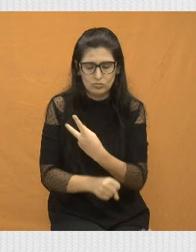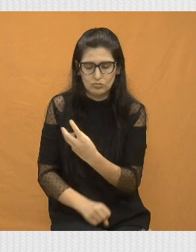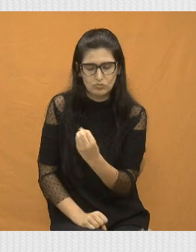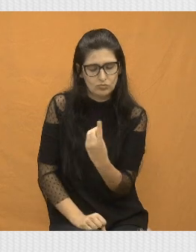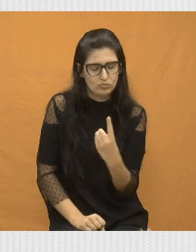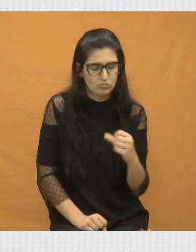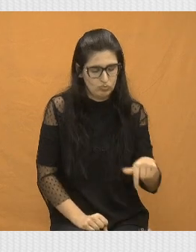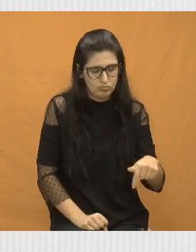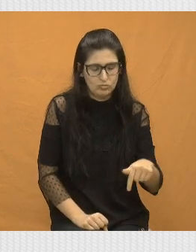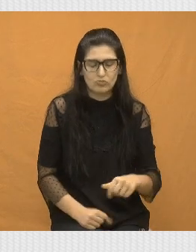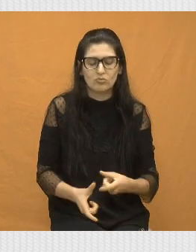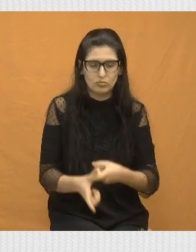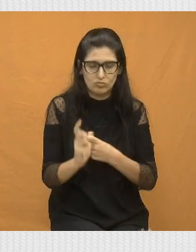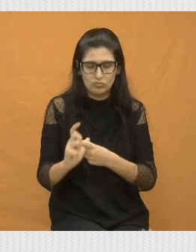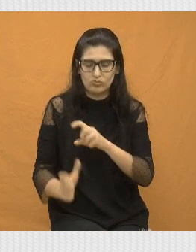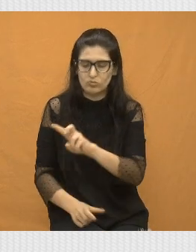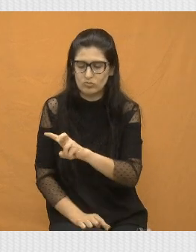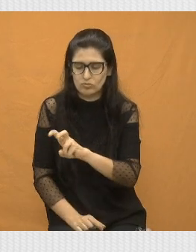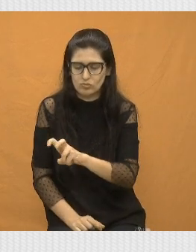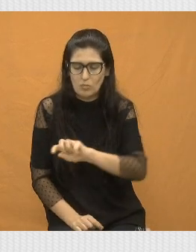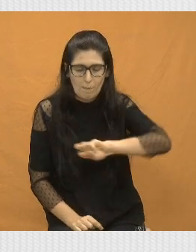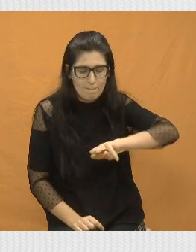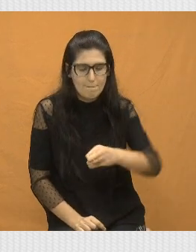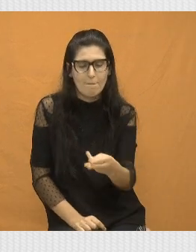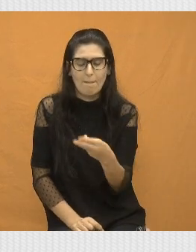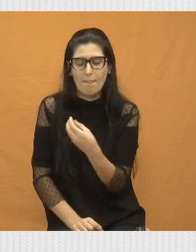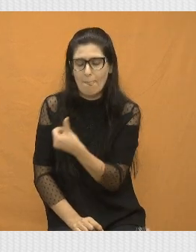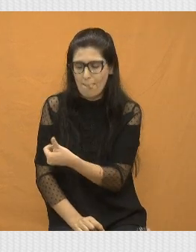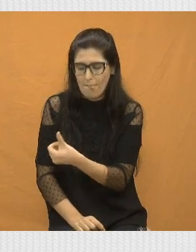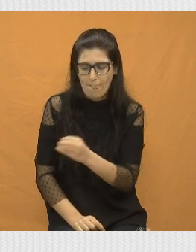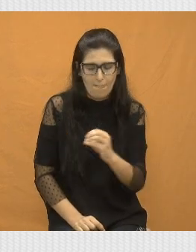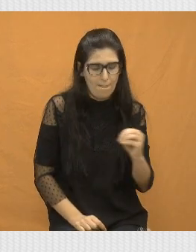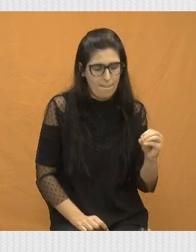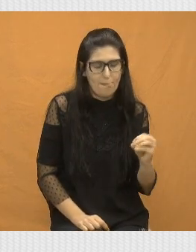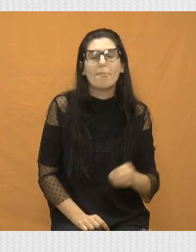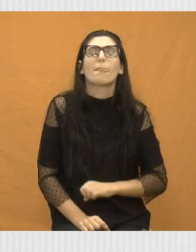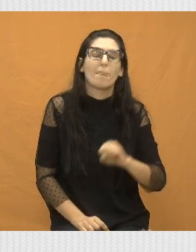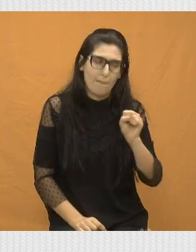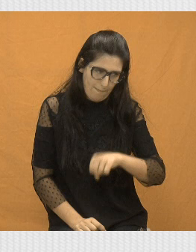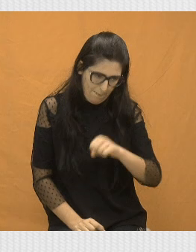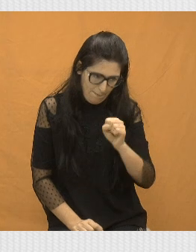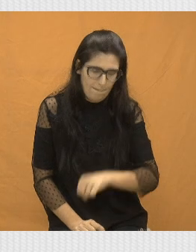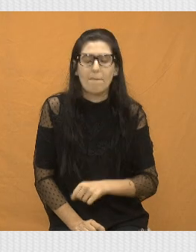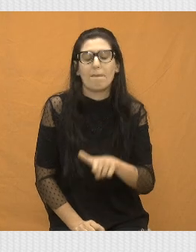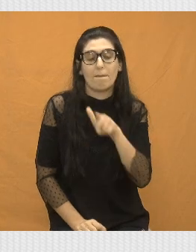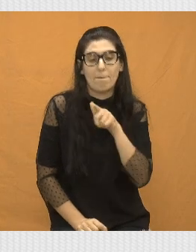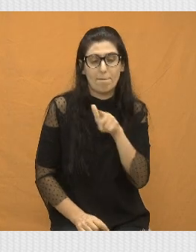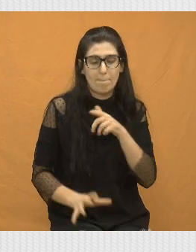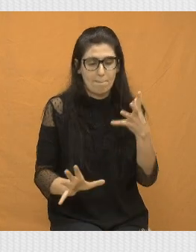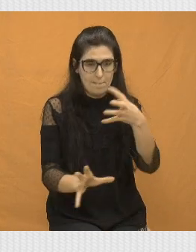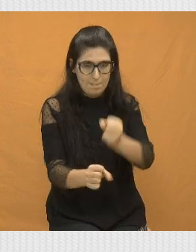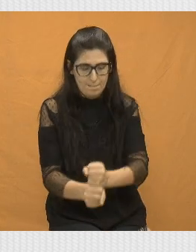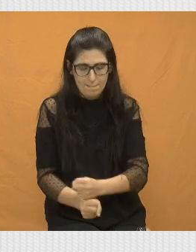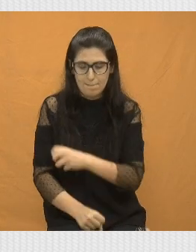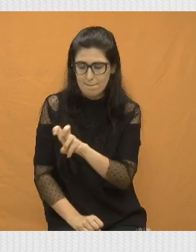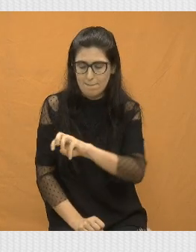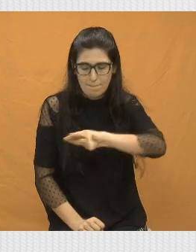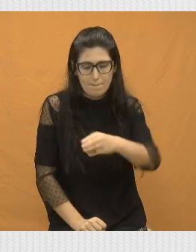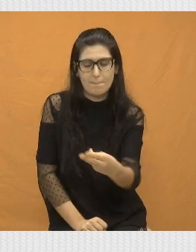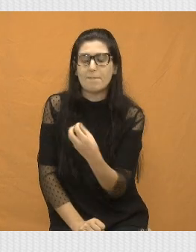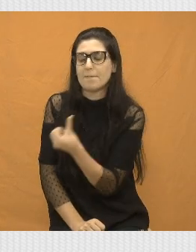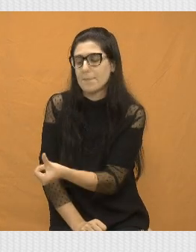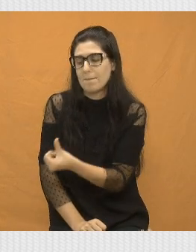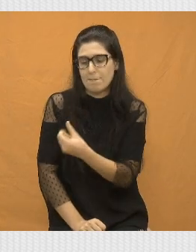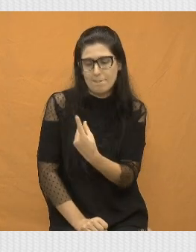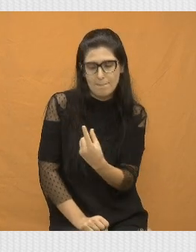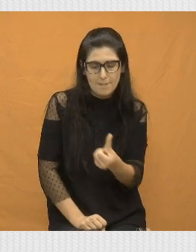5 milhões e 600. Arildo, acabei de fazer a continha aqui. É isso mesmo. É como eu te falei anteriormente. Você tem uma soma dos 5 milhões e